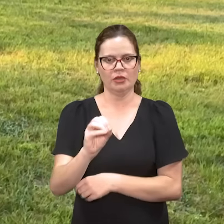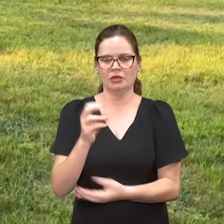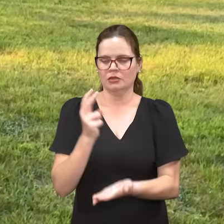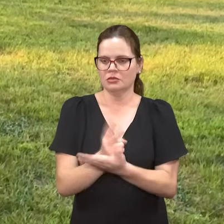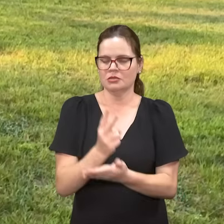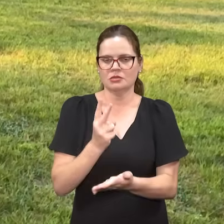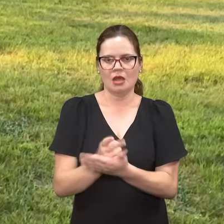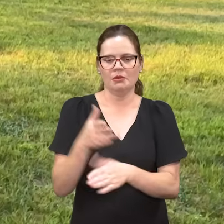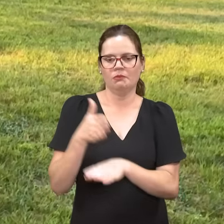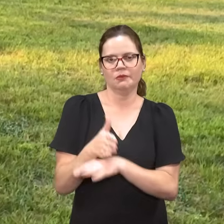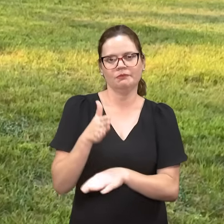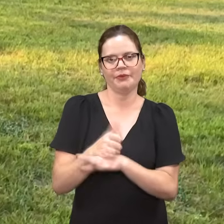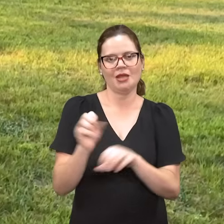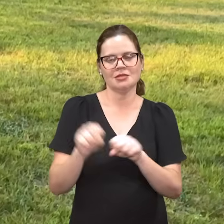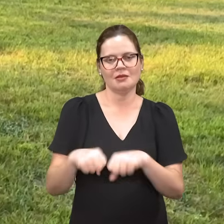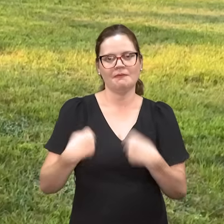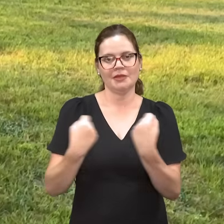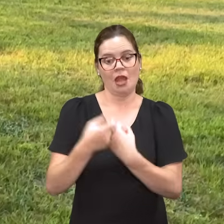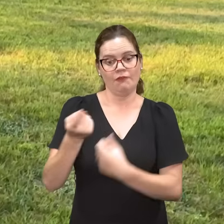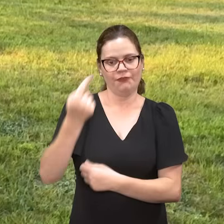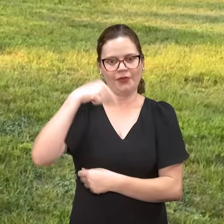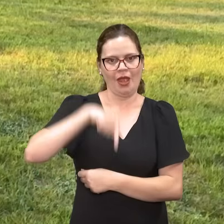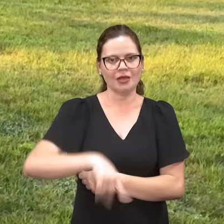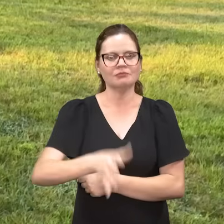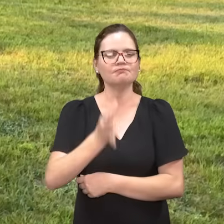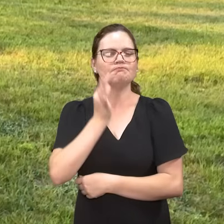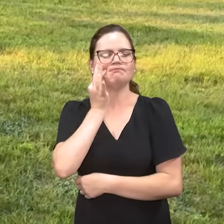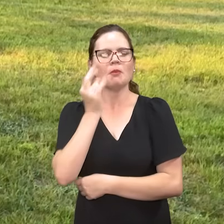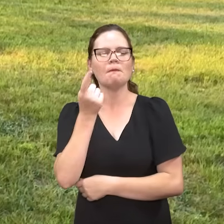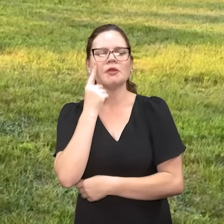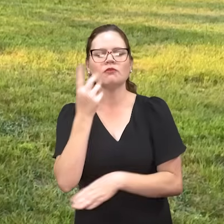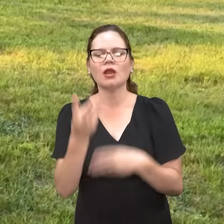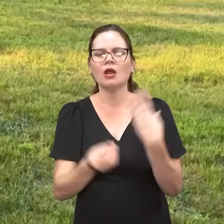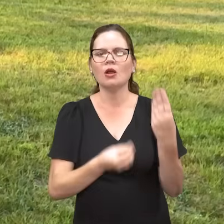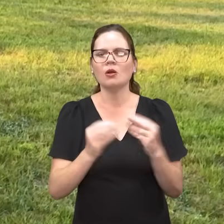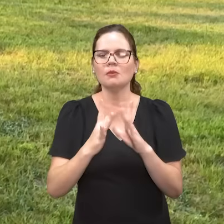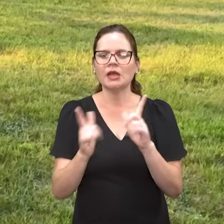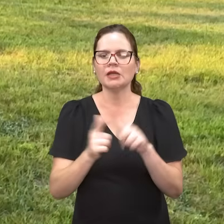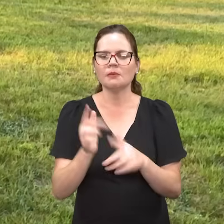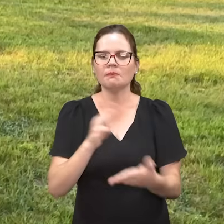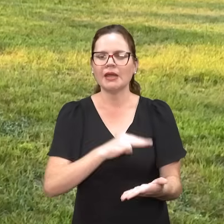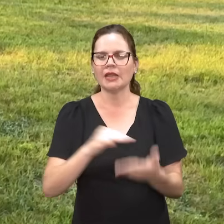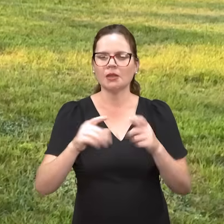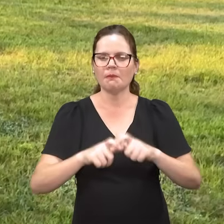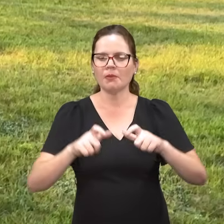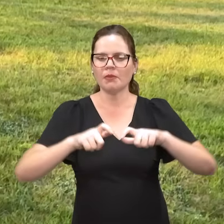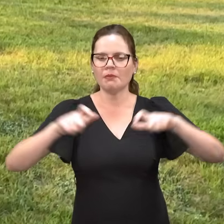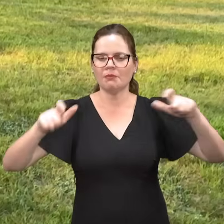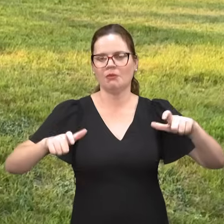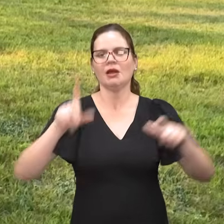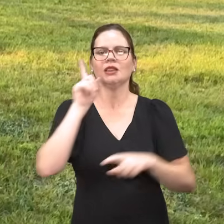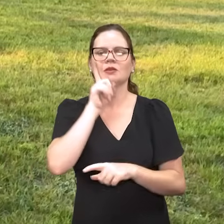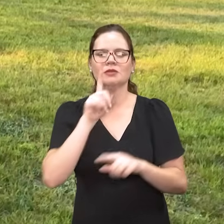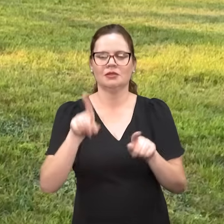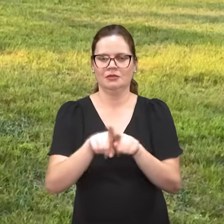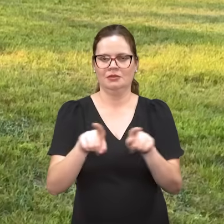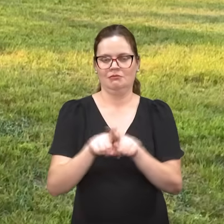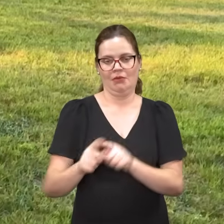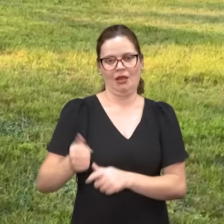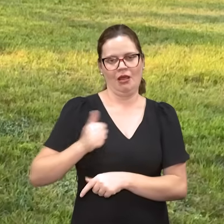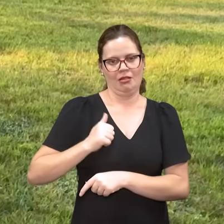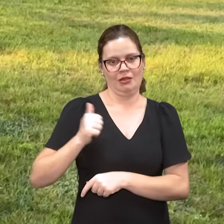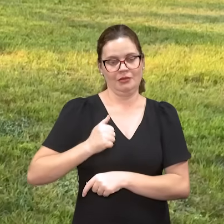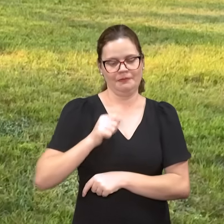presente nos seminários, ele acompanhou de perto o crescimento da obra do Espírito Santo nos Estados Unidos e no Canadá,